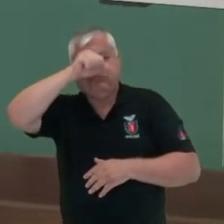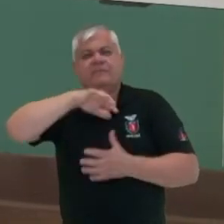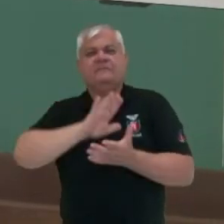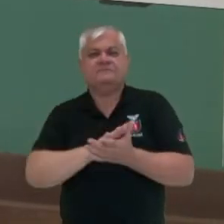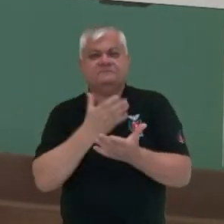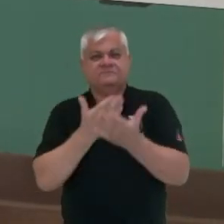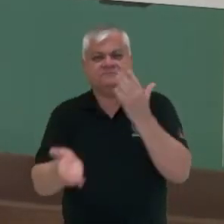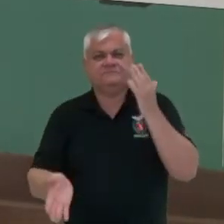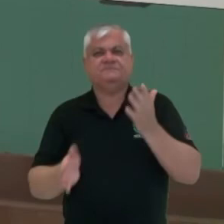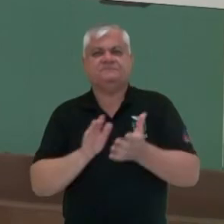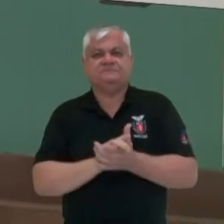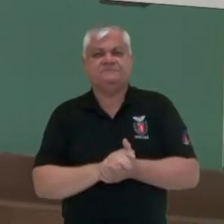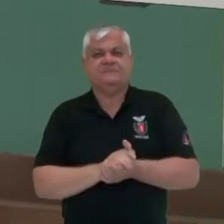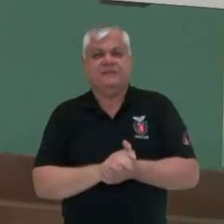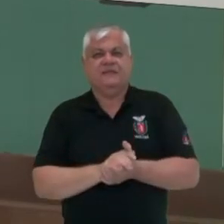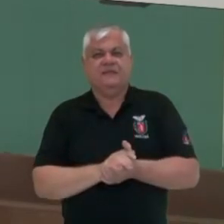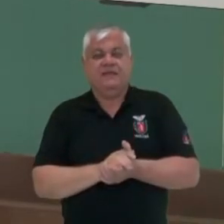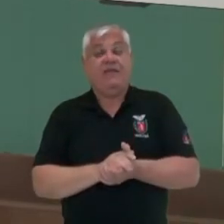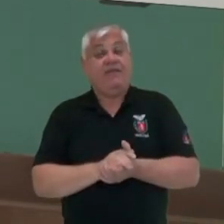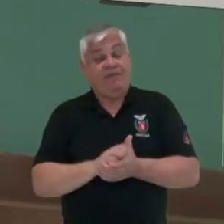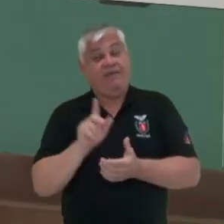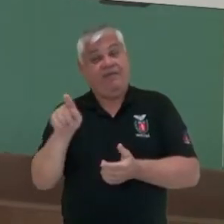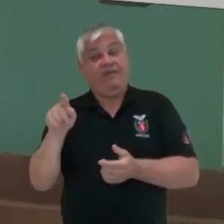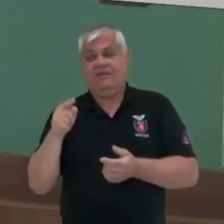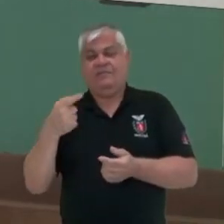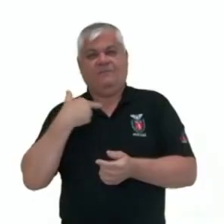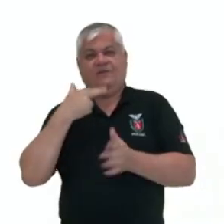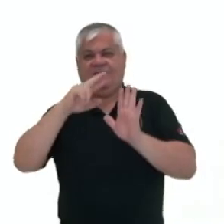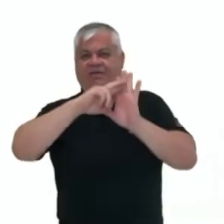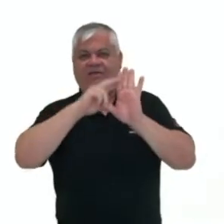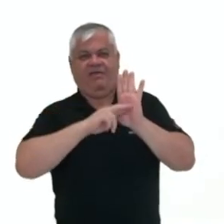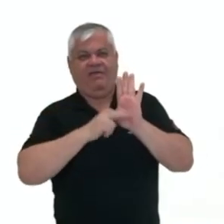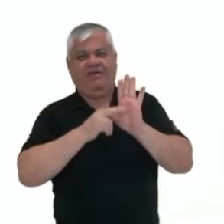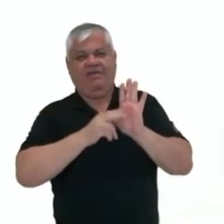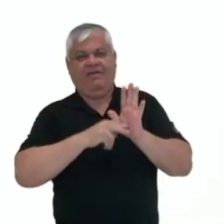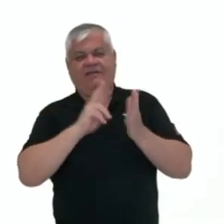enfim. Claro que foge totalmente do respeito às regras.